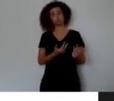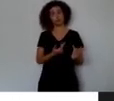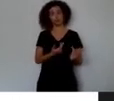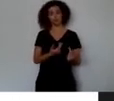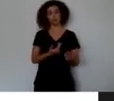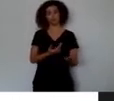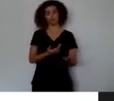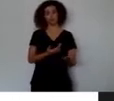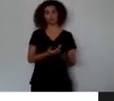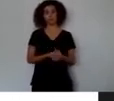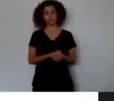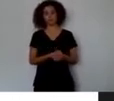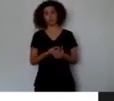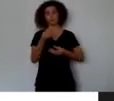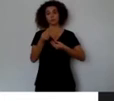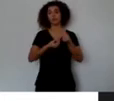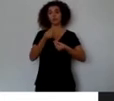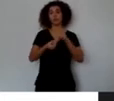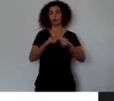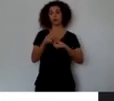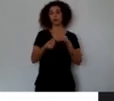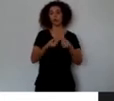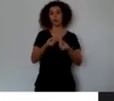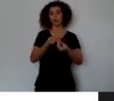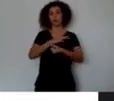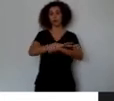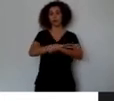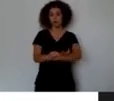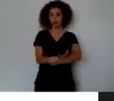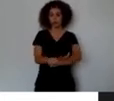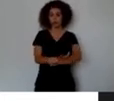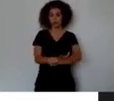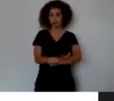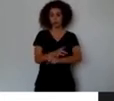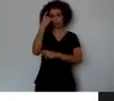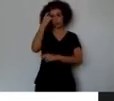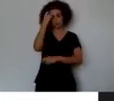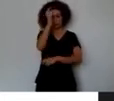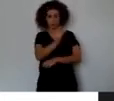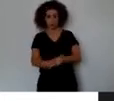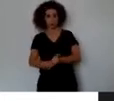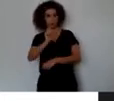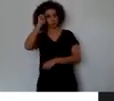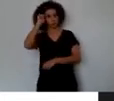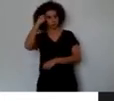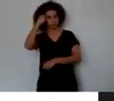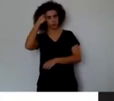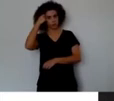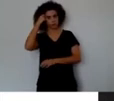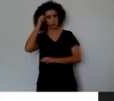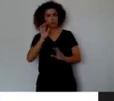assim, de que forma lidar com os impactos do racismo na subjetividade de uma pessoa negra em uma